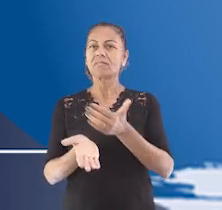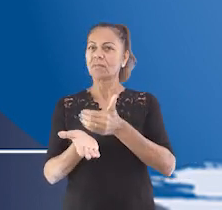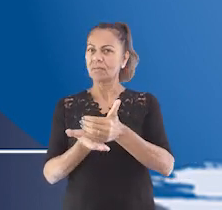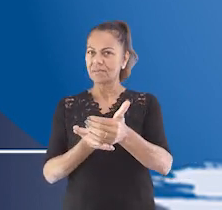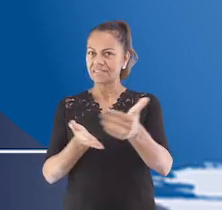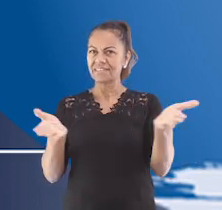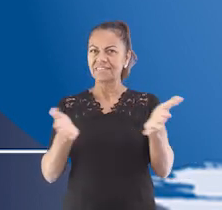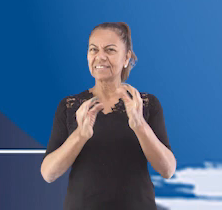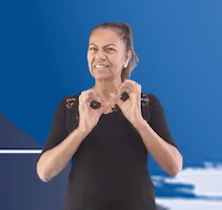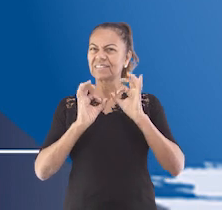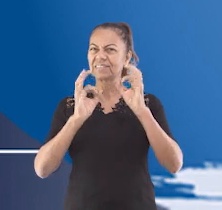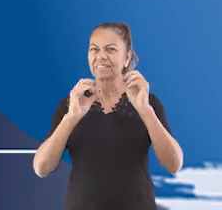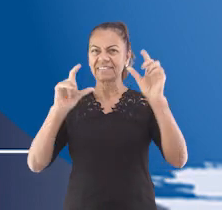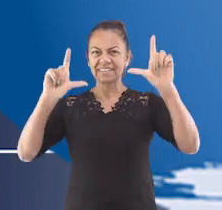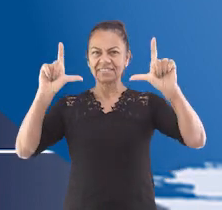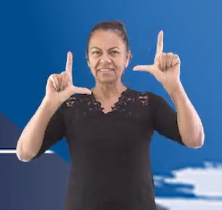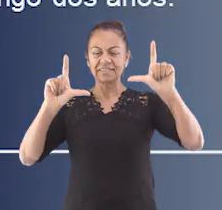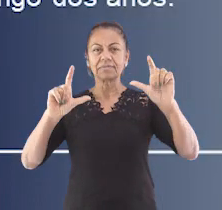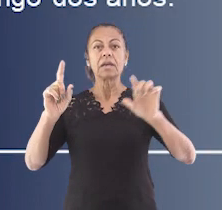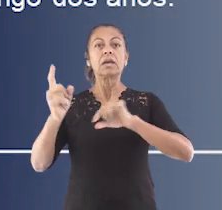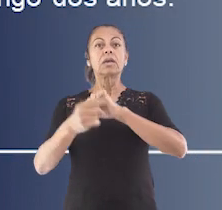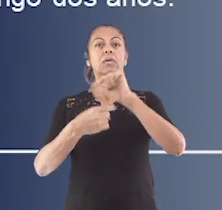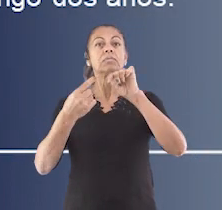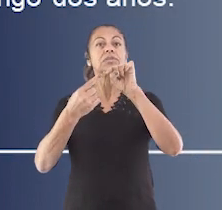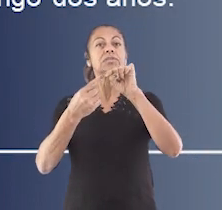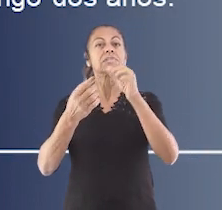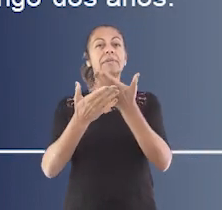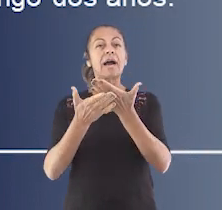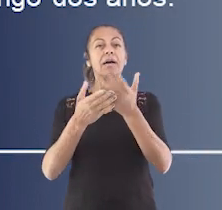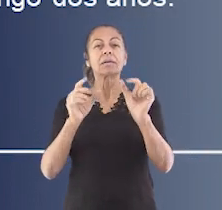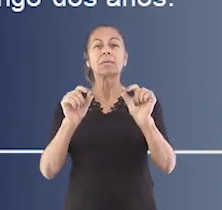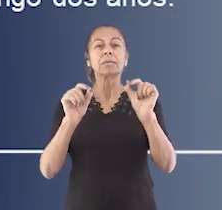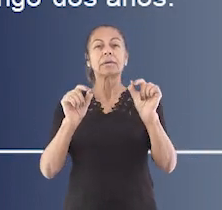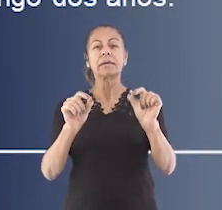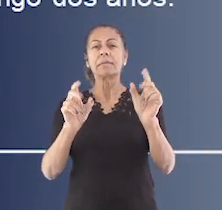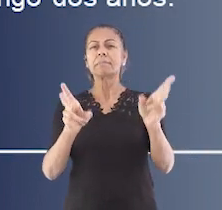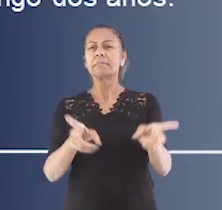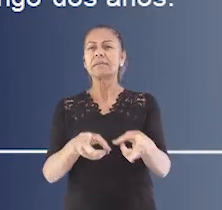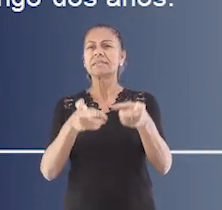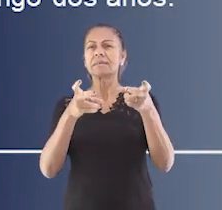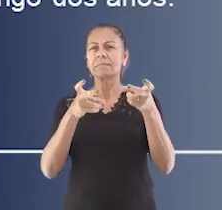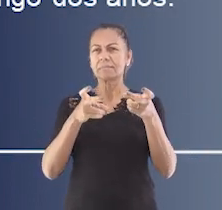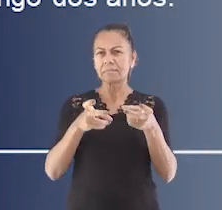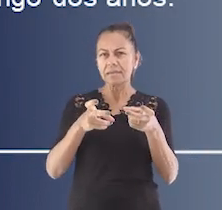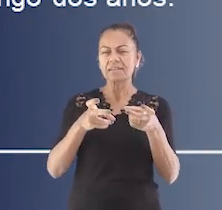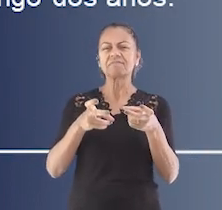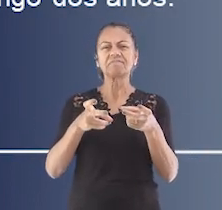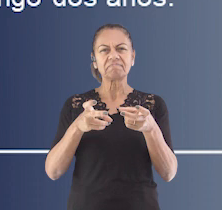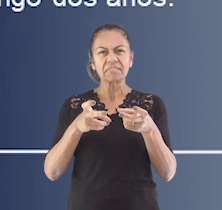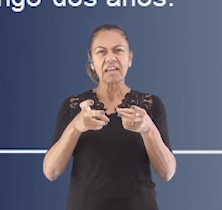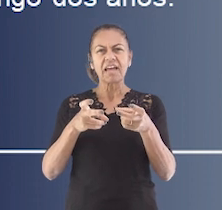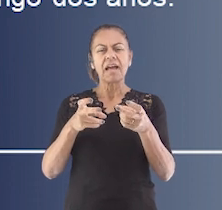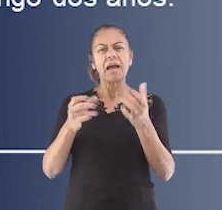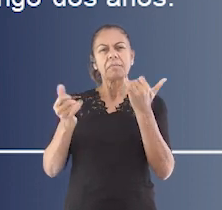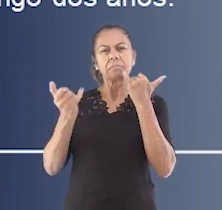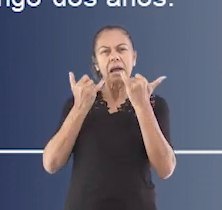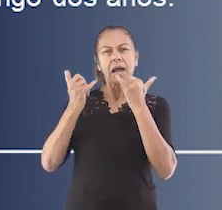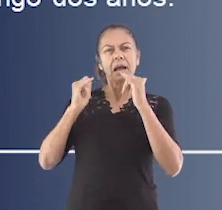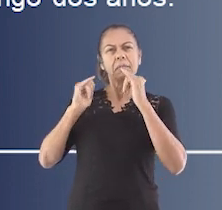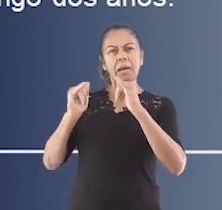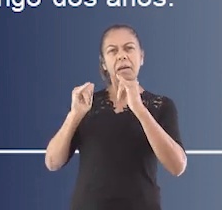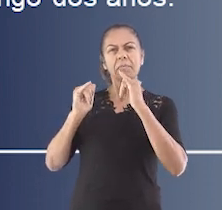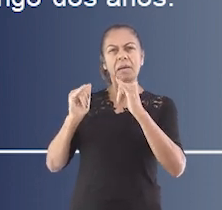Estamos começando mais um Tudo TV. O objetivo da aula de hoje é identificar a influência